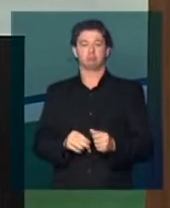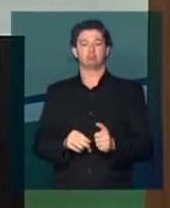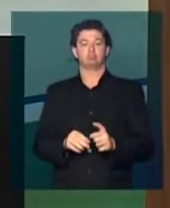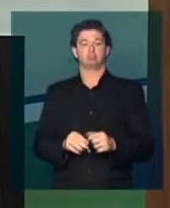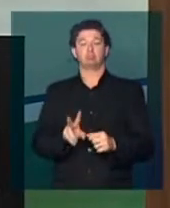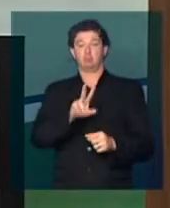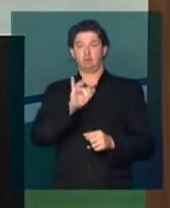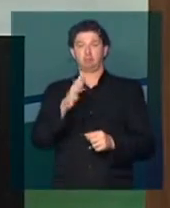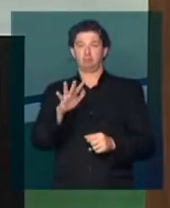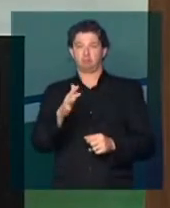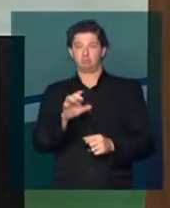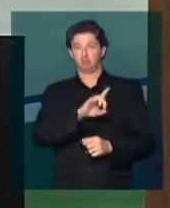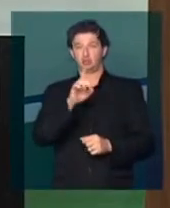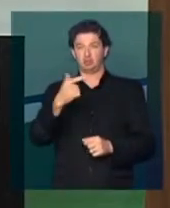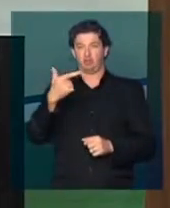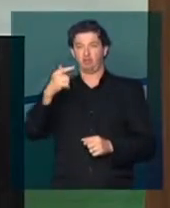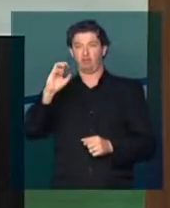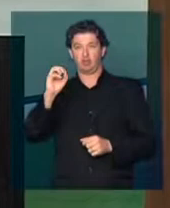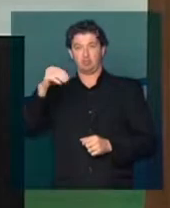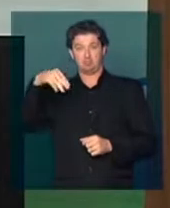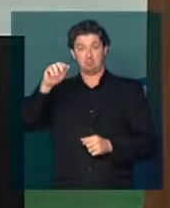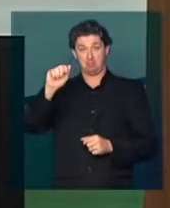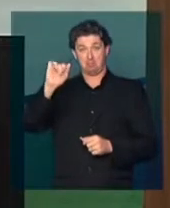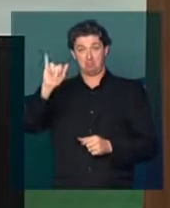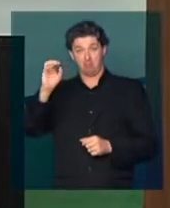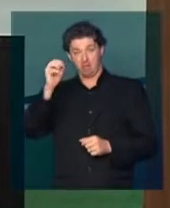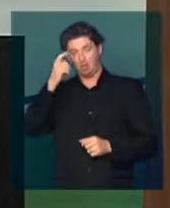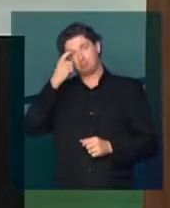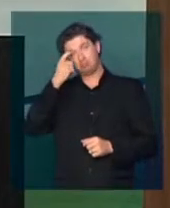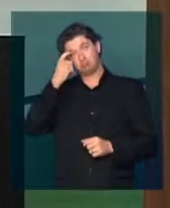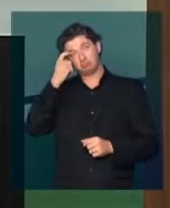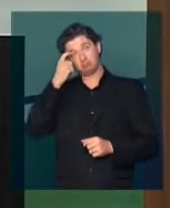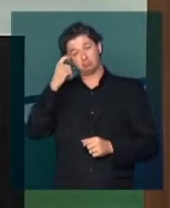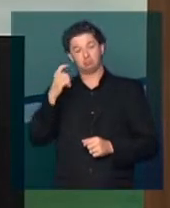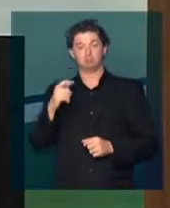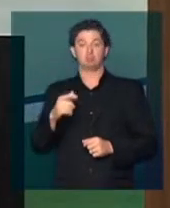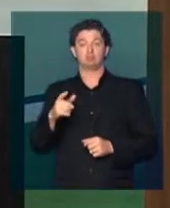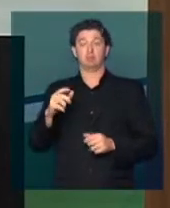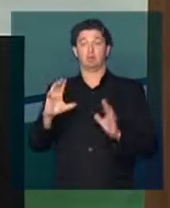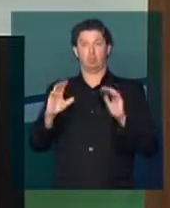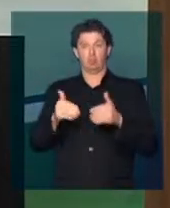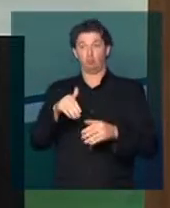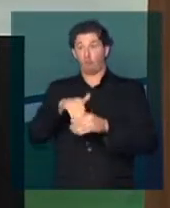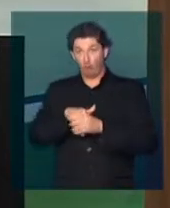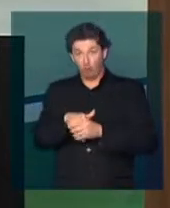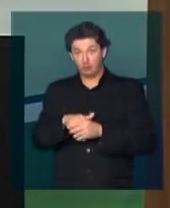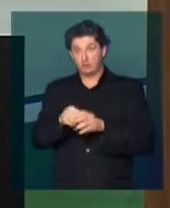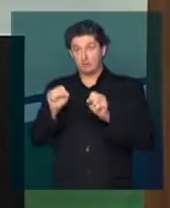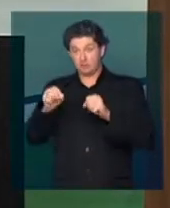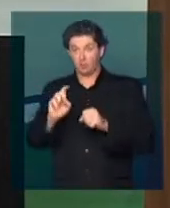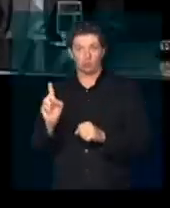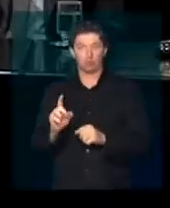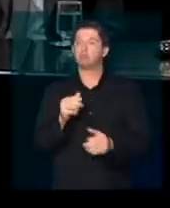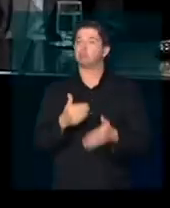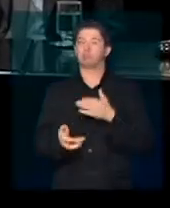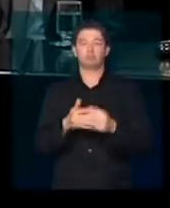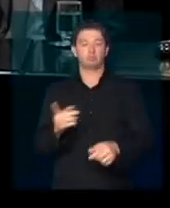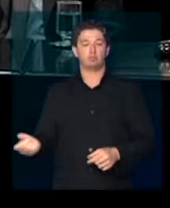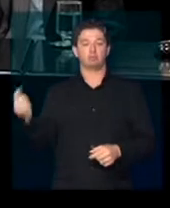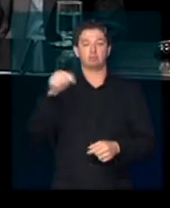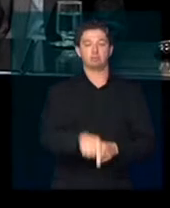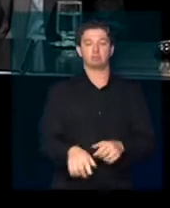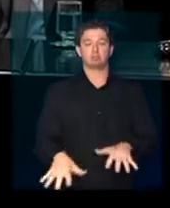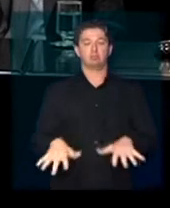se dar em torno do dia 20 de maio, nós, com a comissão votando ou não votando, nós vamos avocar